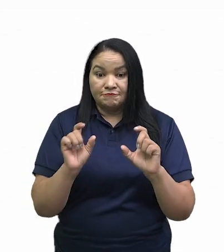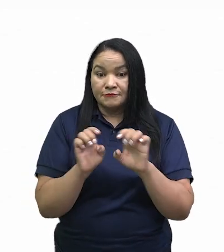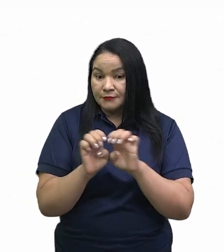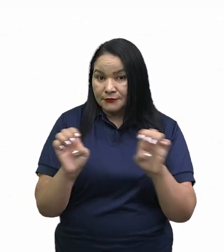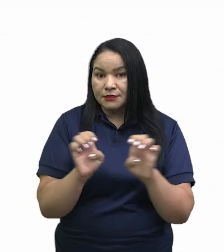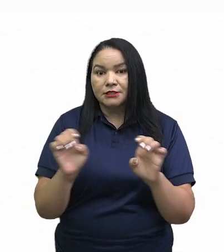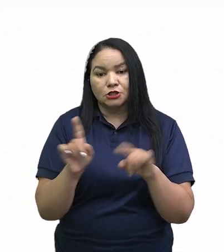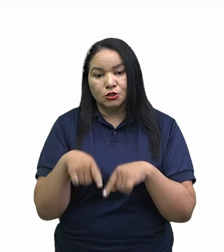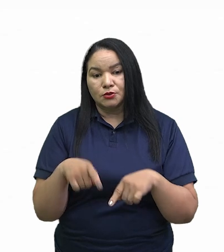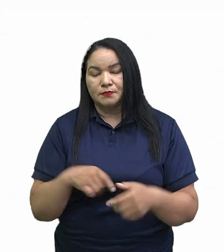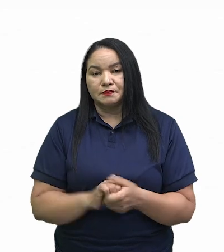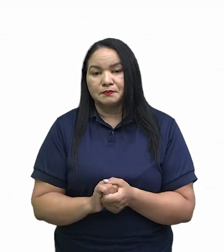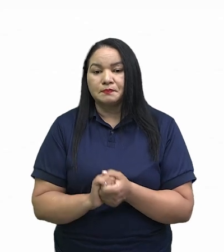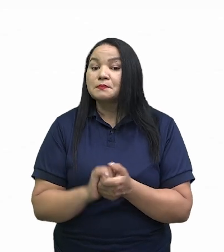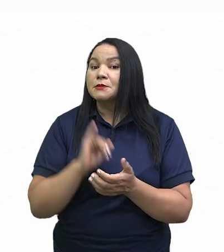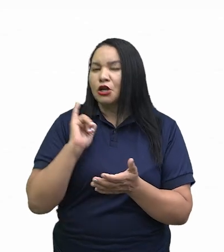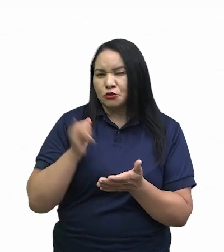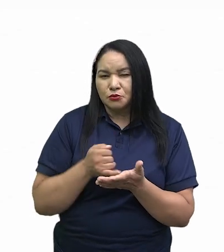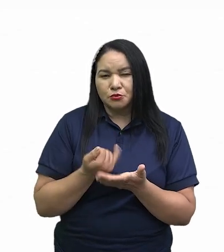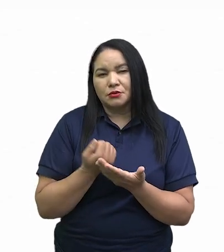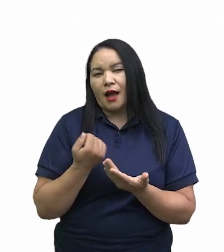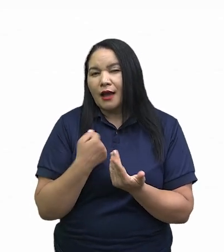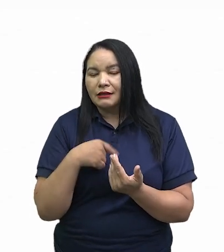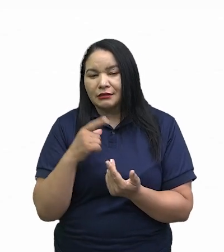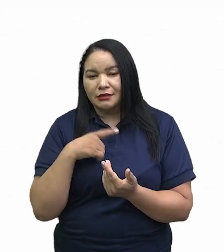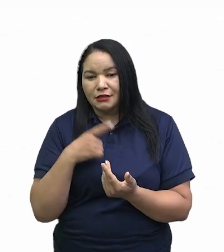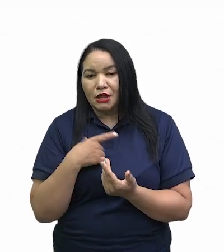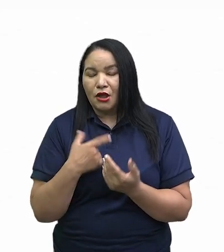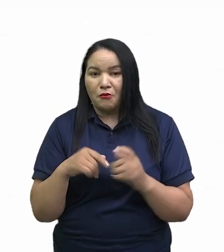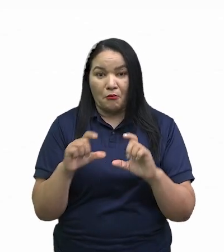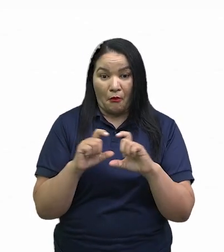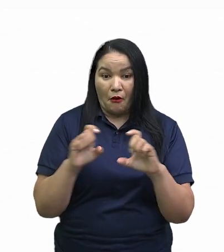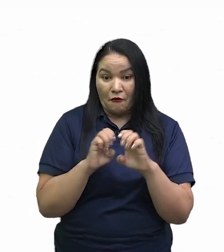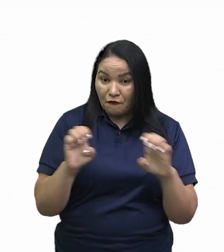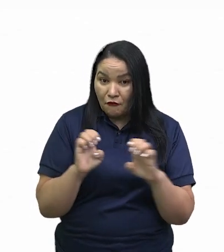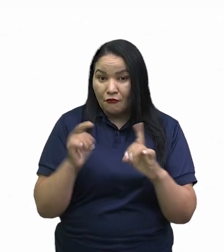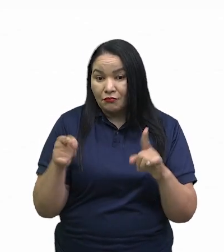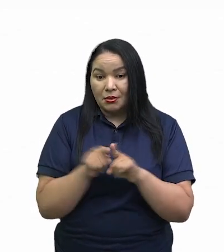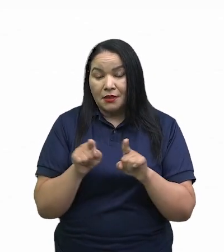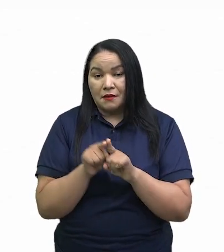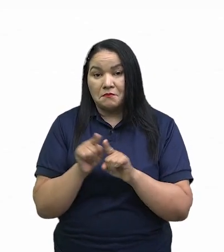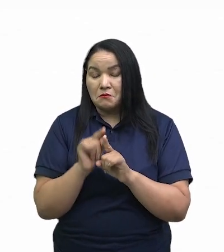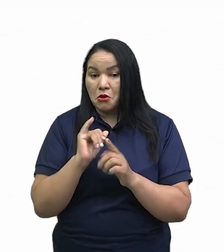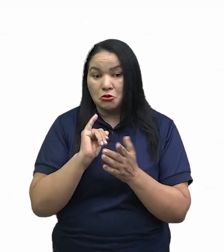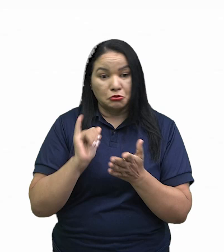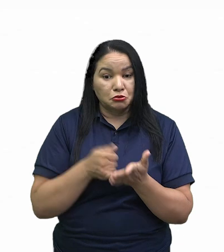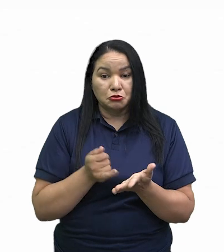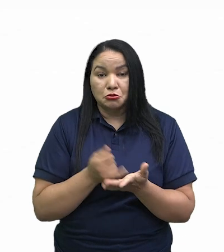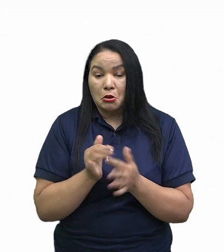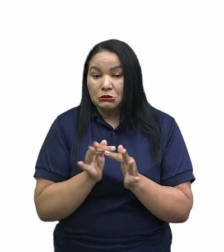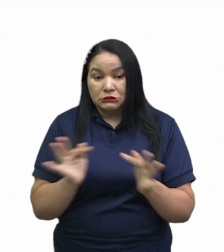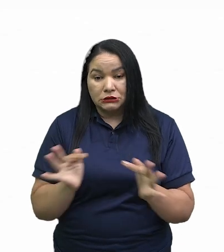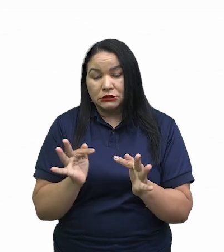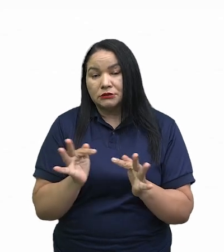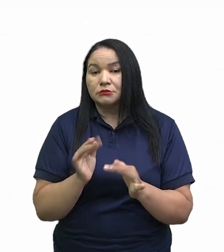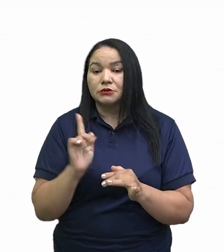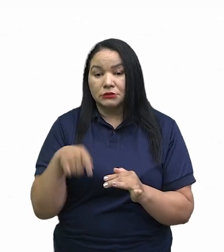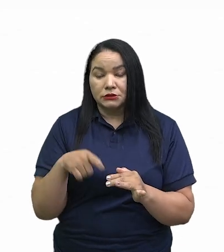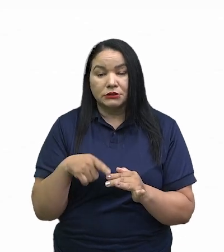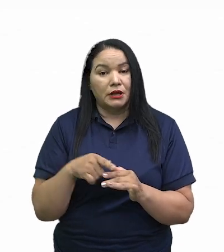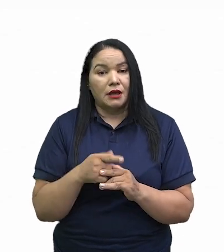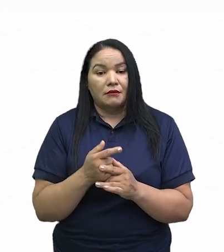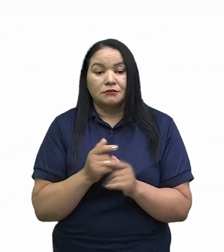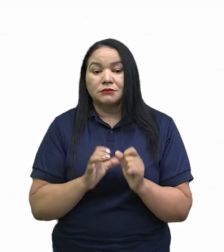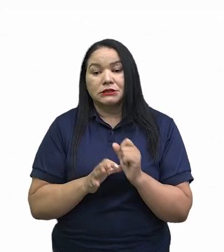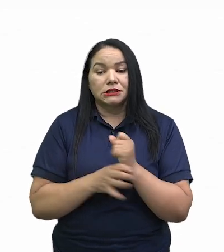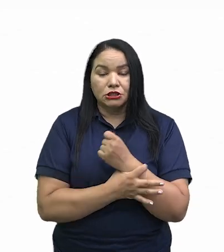Se fala ali em juros simples, aparece logo uma fórmula, e nós já vimos aí que os juros simples, não é os juros,